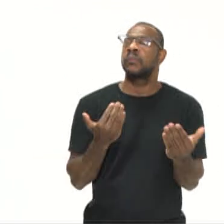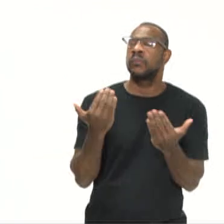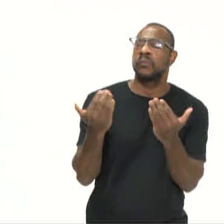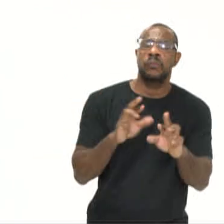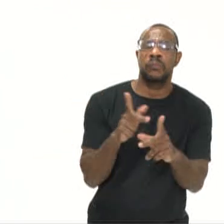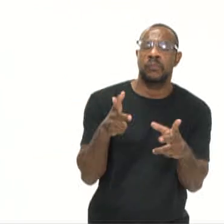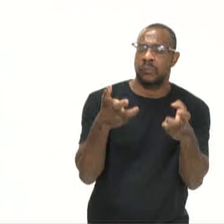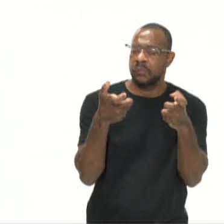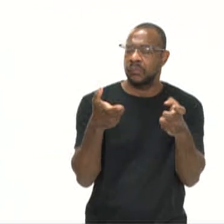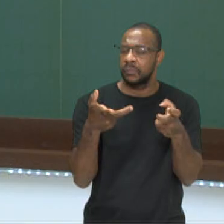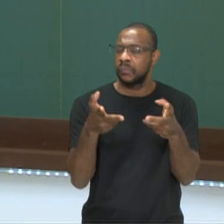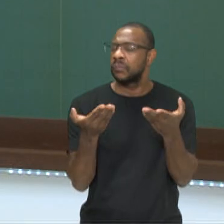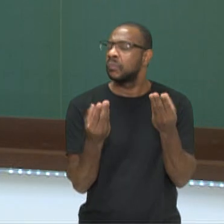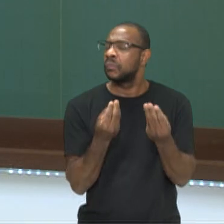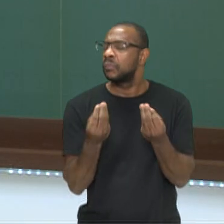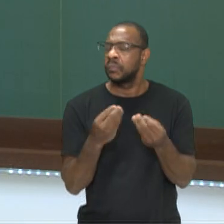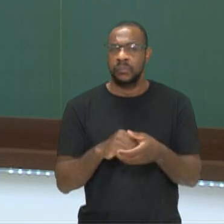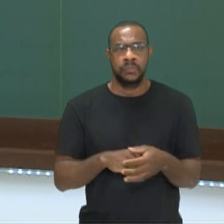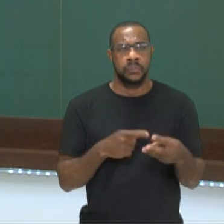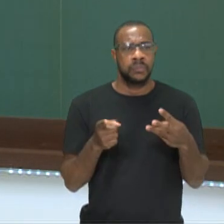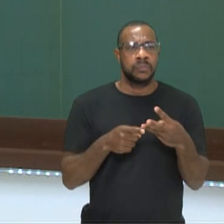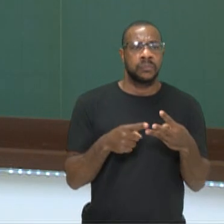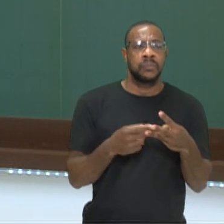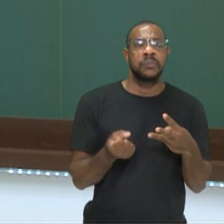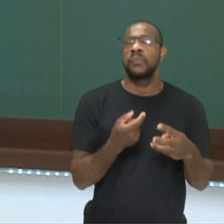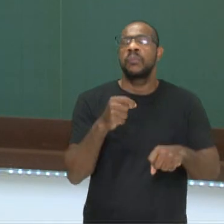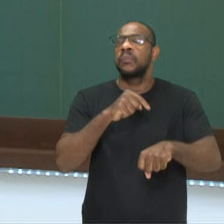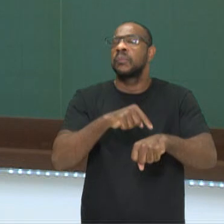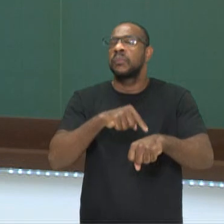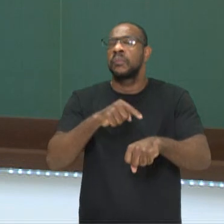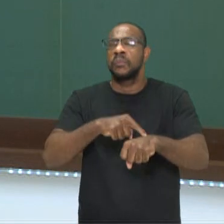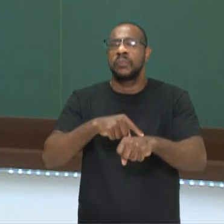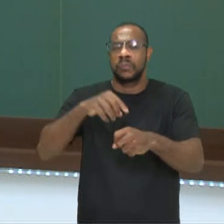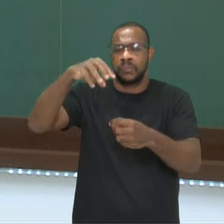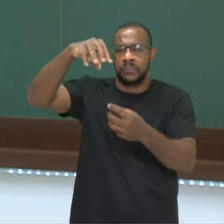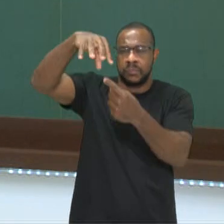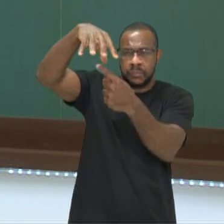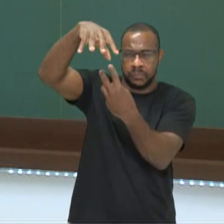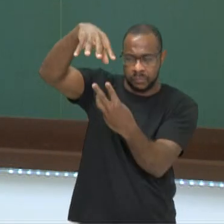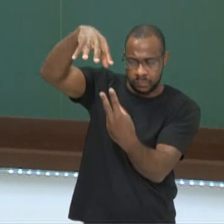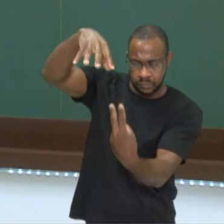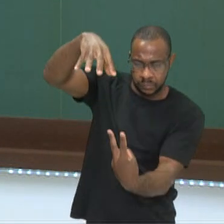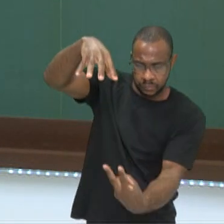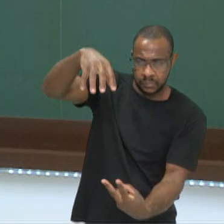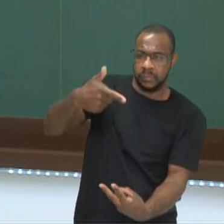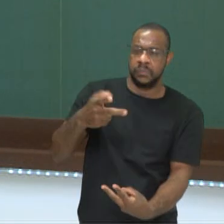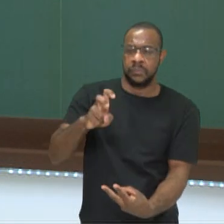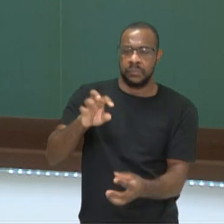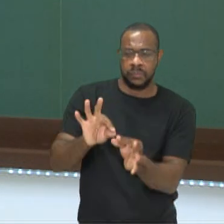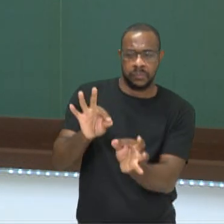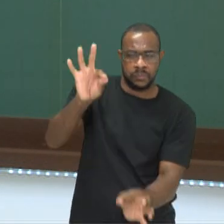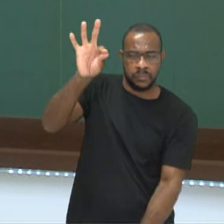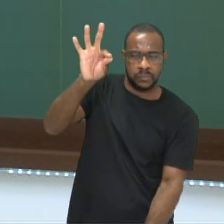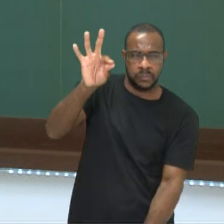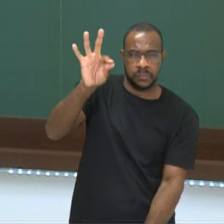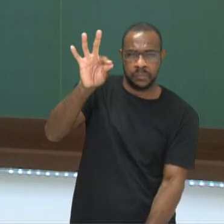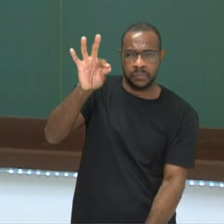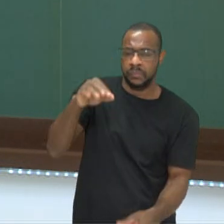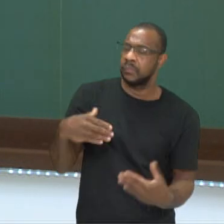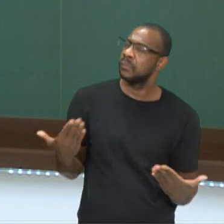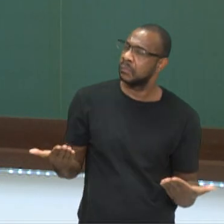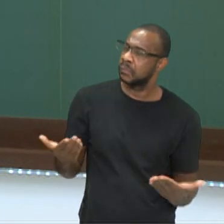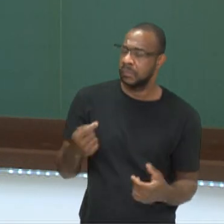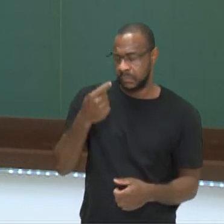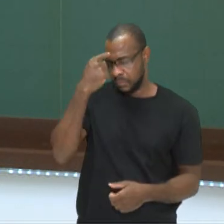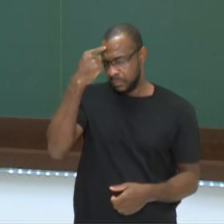que você consegue notar? E quanto tempo levará para um corpo cair de uma altura de 25 metros?